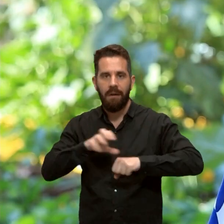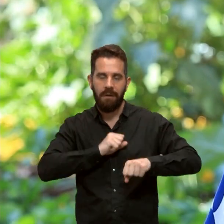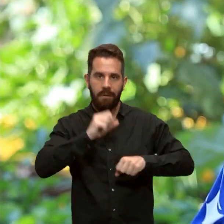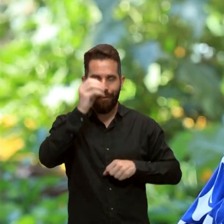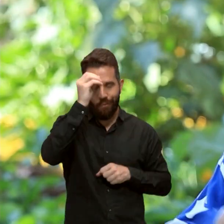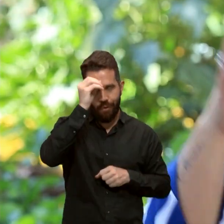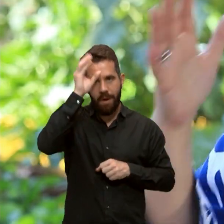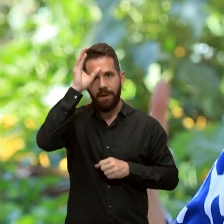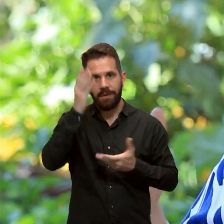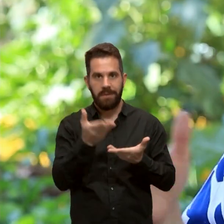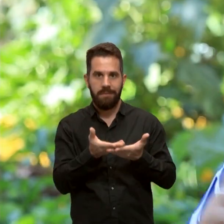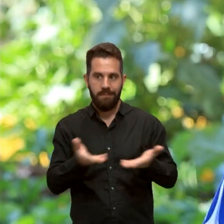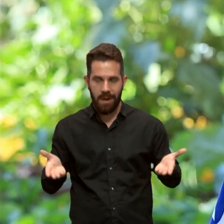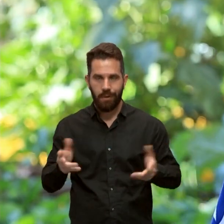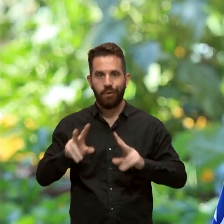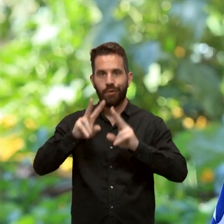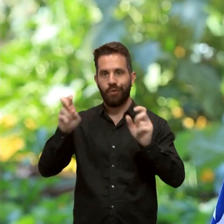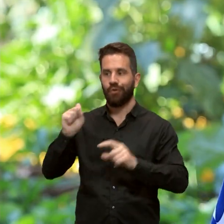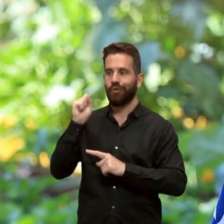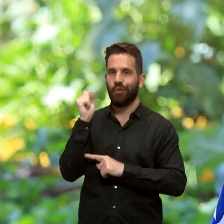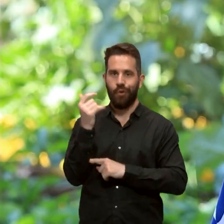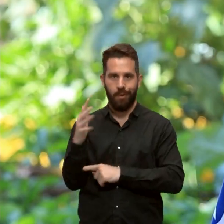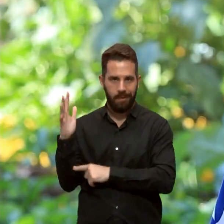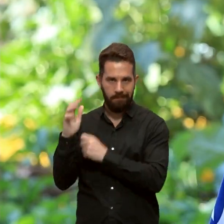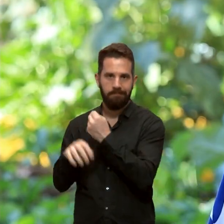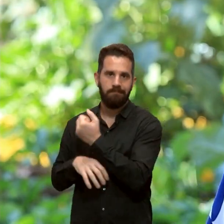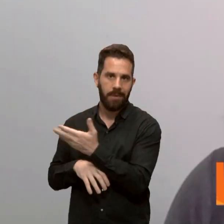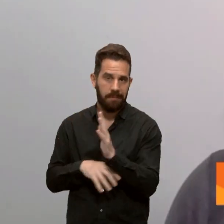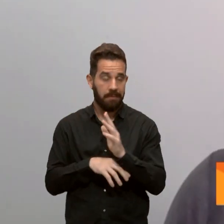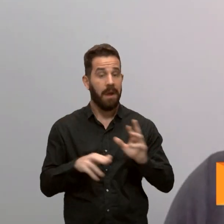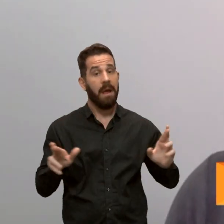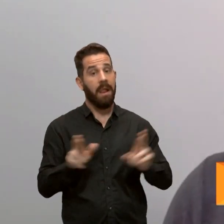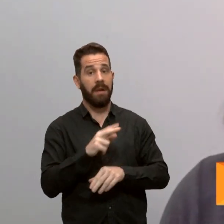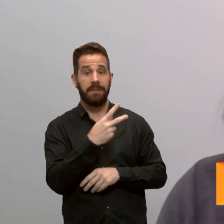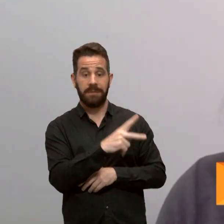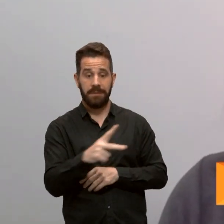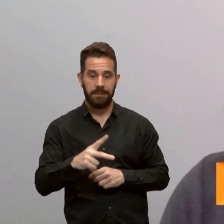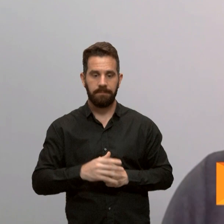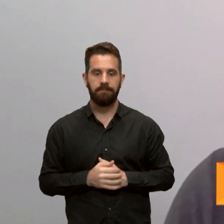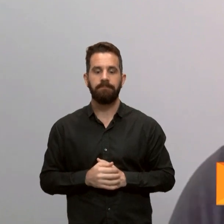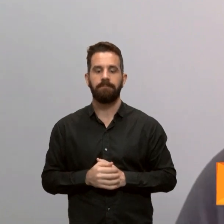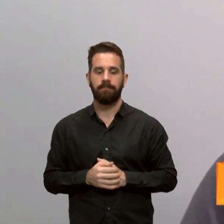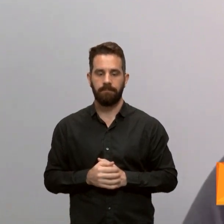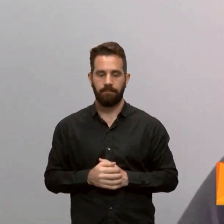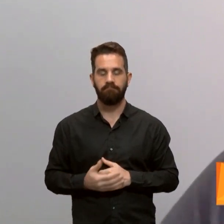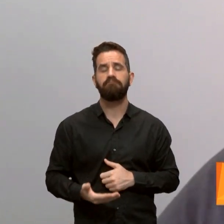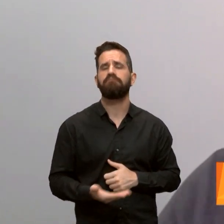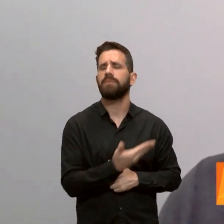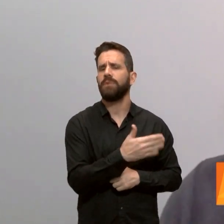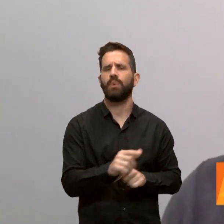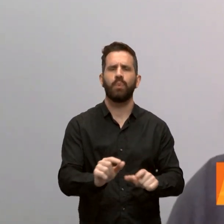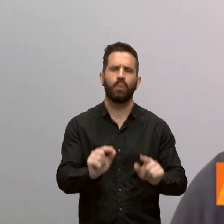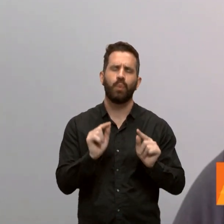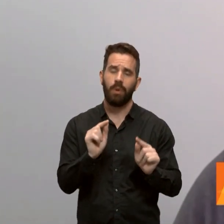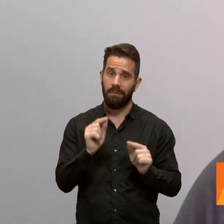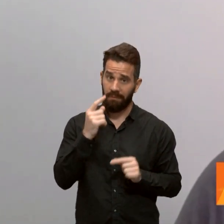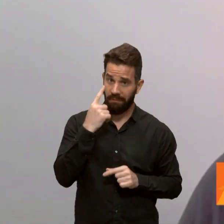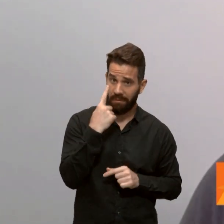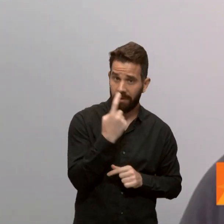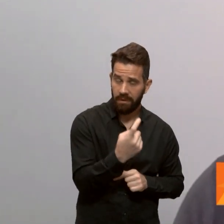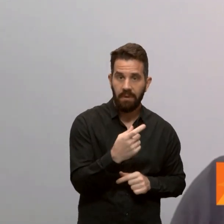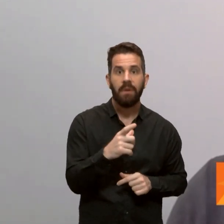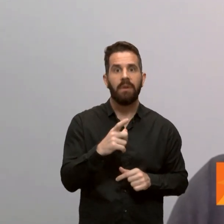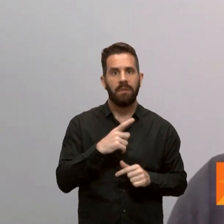meio ambiente na relação que elas estabelecem com essa horta. E o que é interessante, né? Em toda essa cadeia que a gente tem aí, que